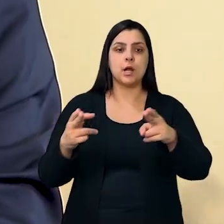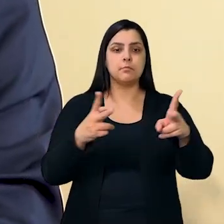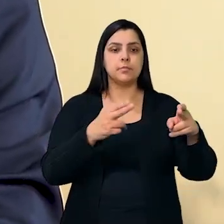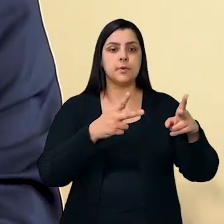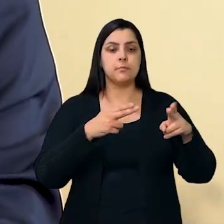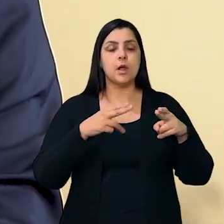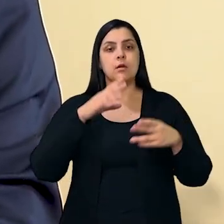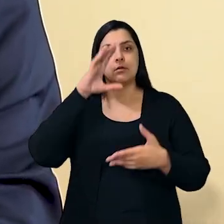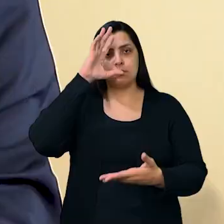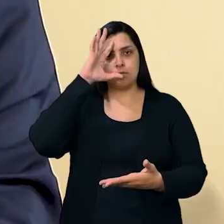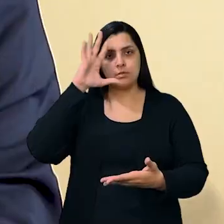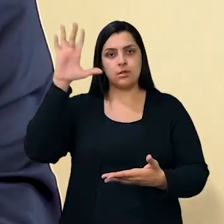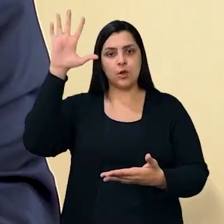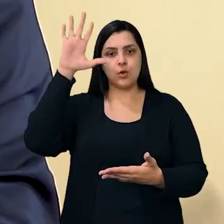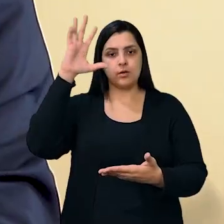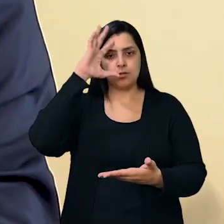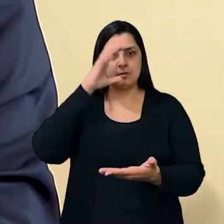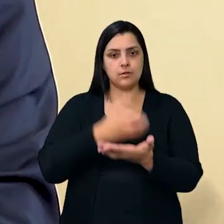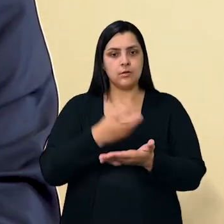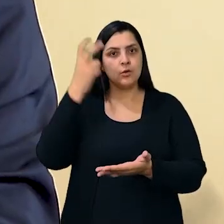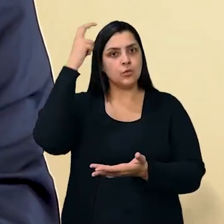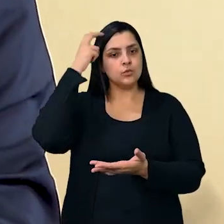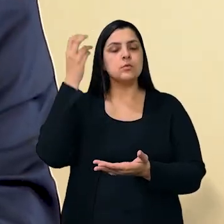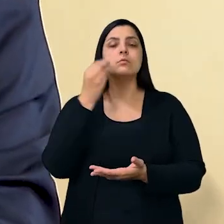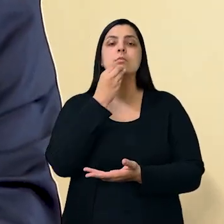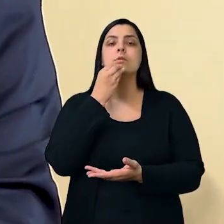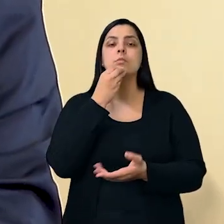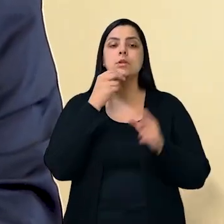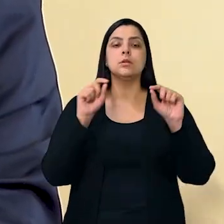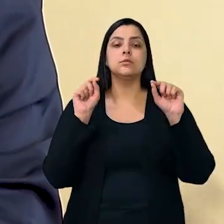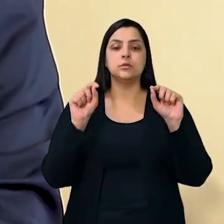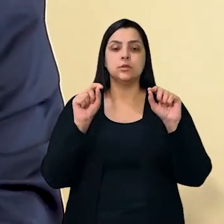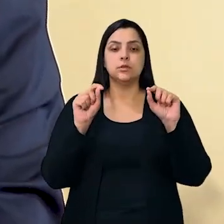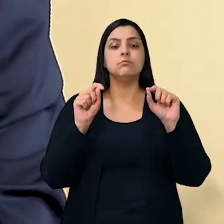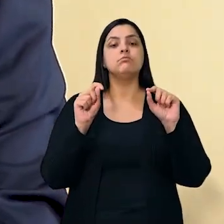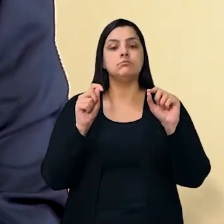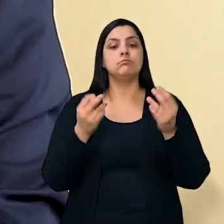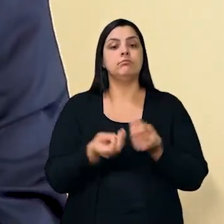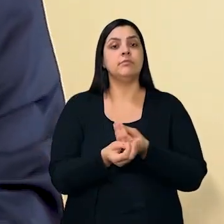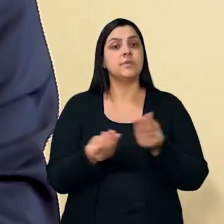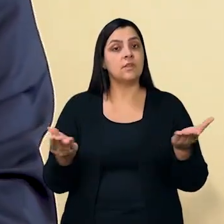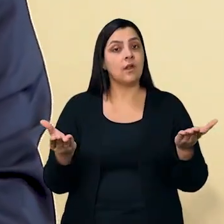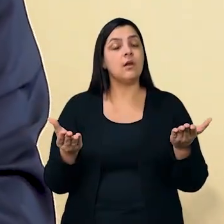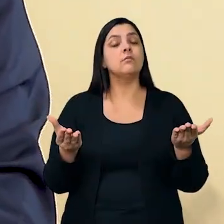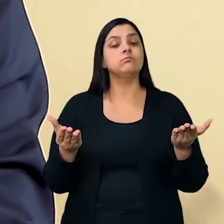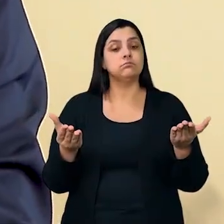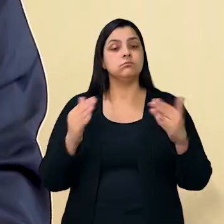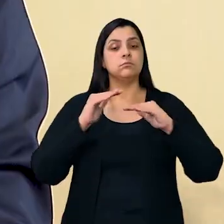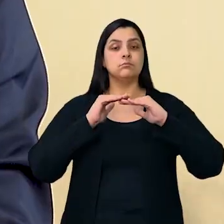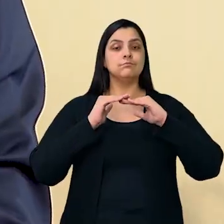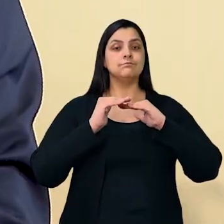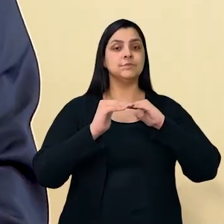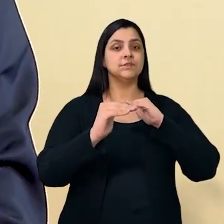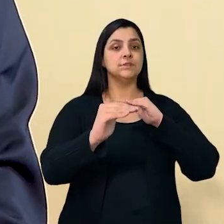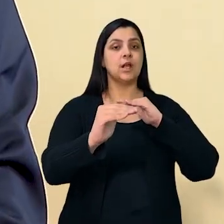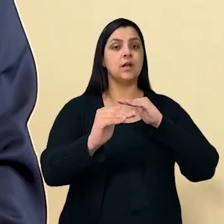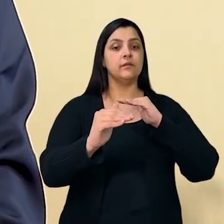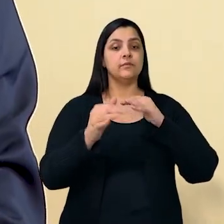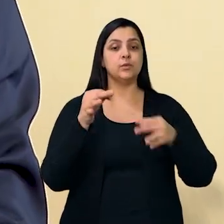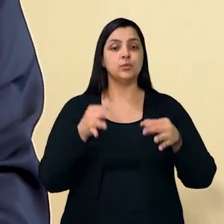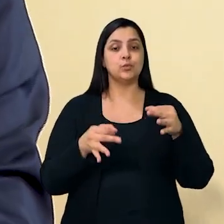não é? Que ela tenha na cultura de precedentes a possibilidade de garantir uma